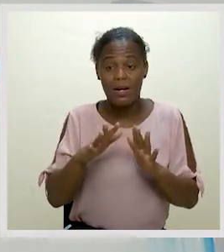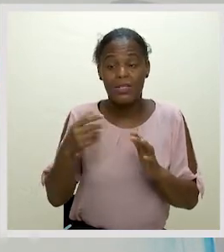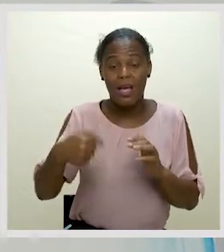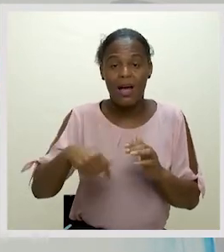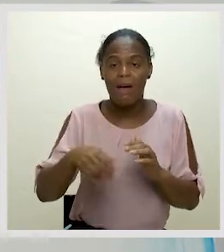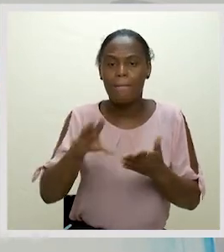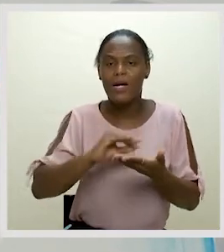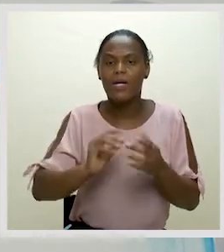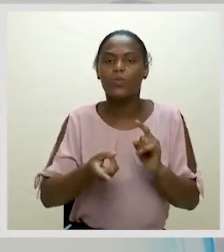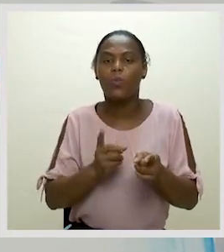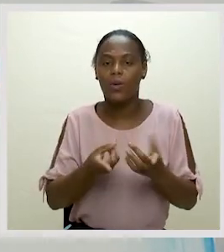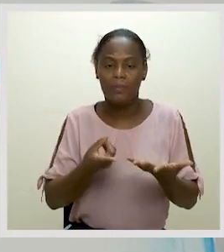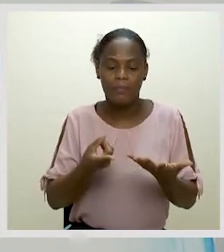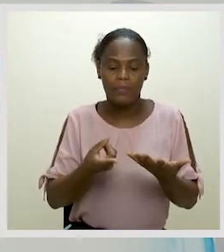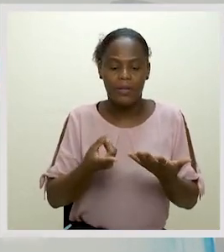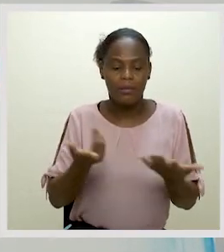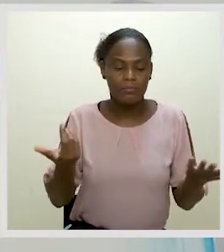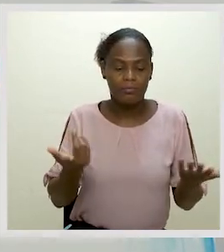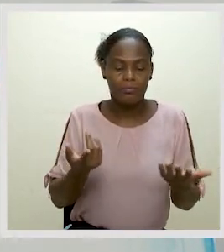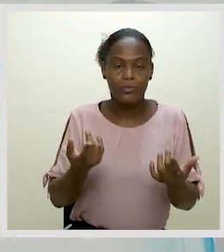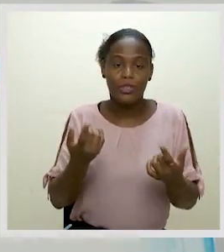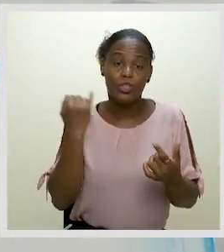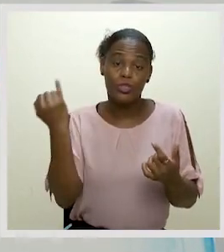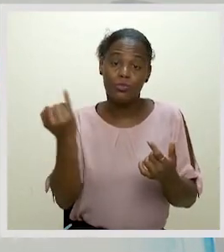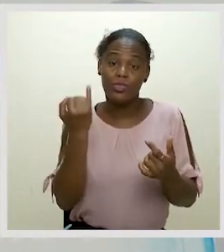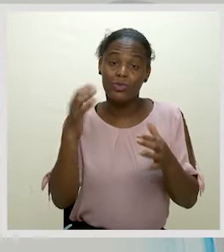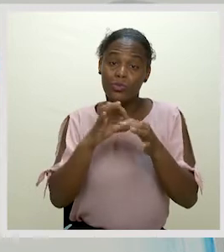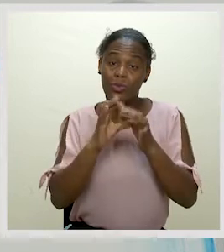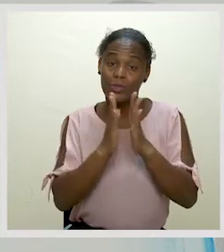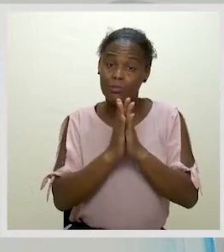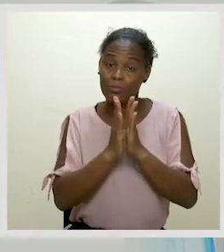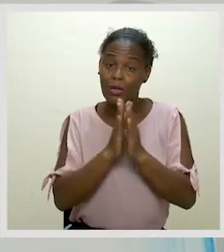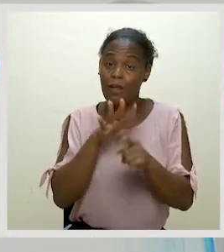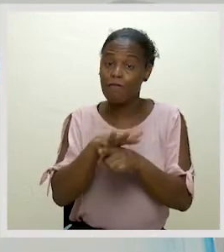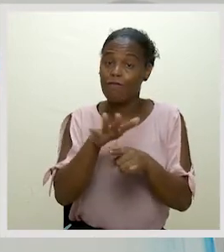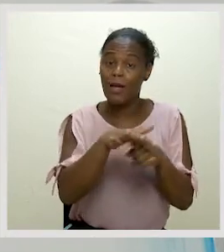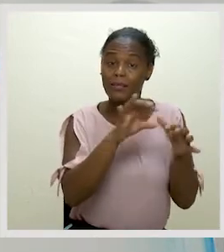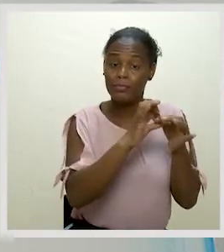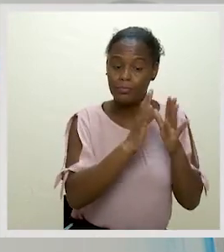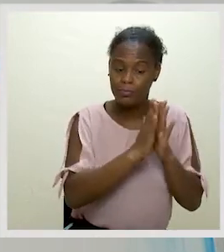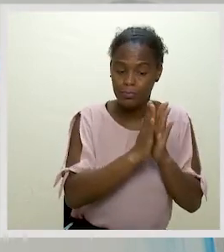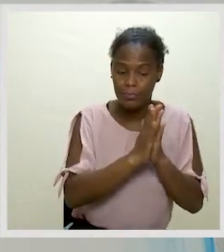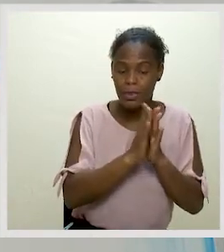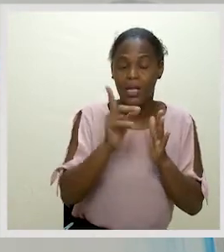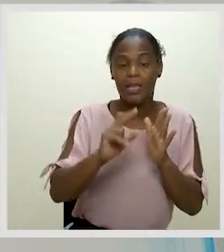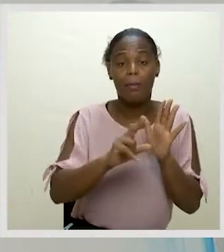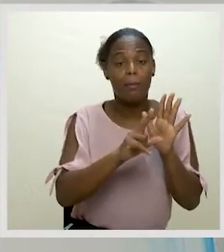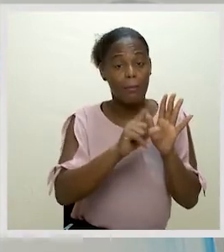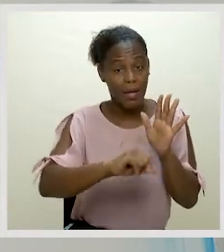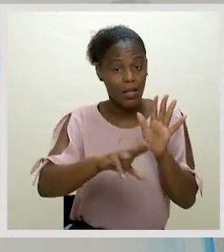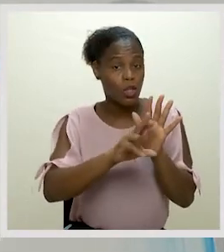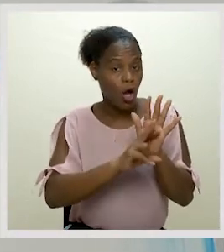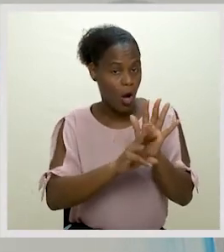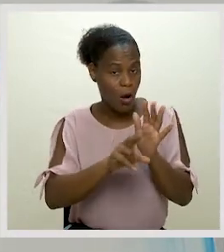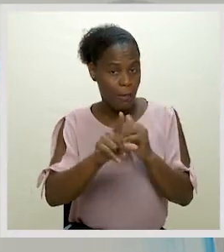Existia mais o quê? As entidades religiosas, existia influência religiosa. enorme